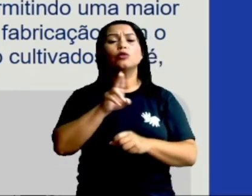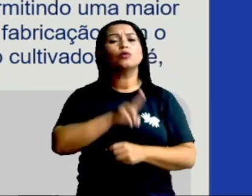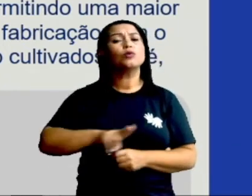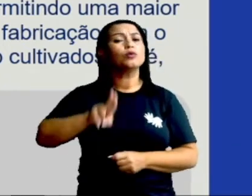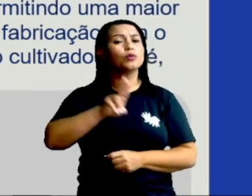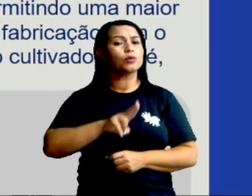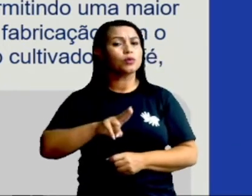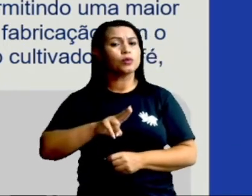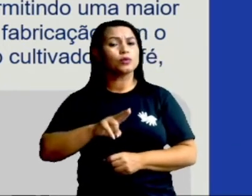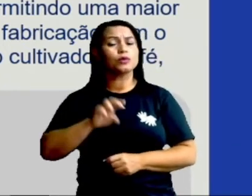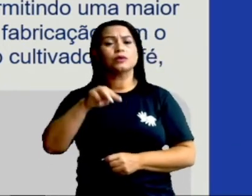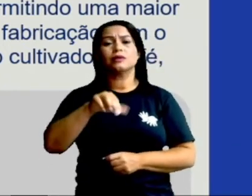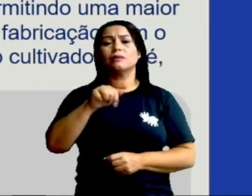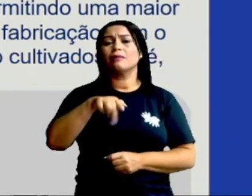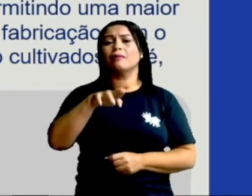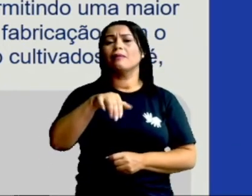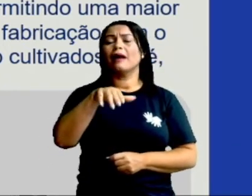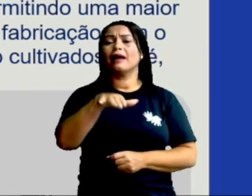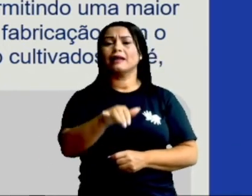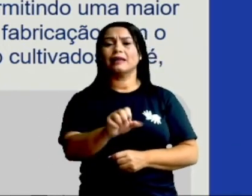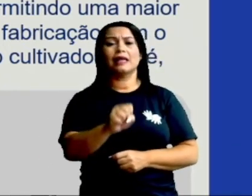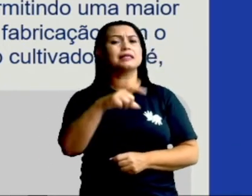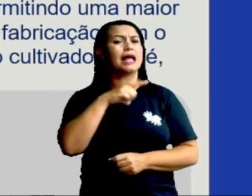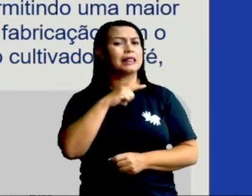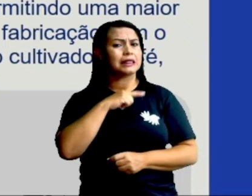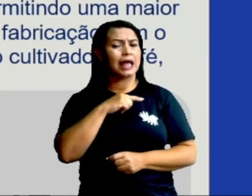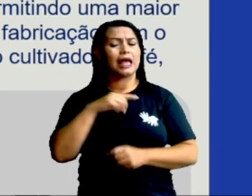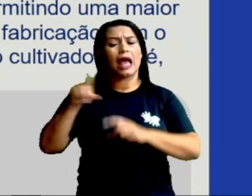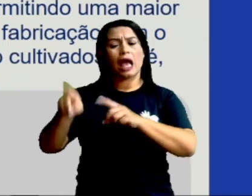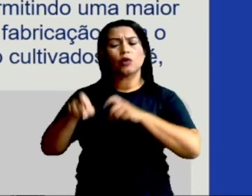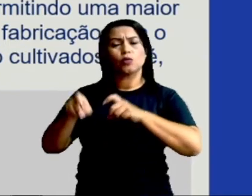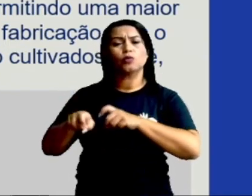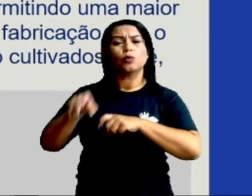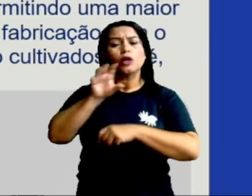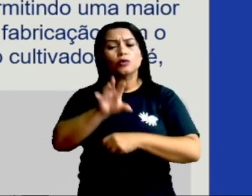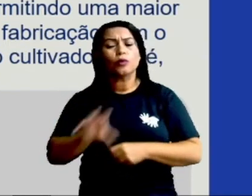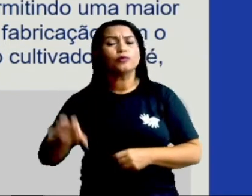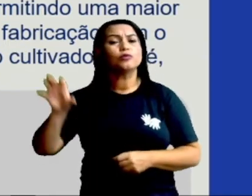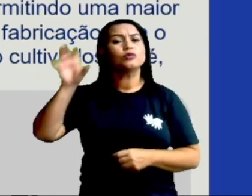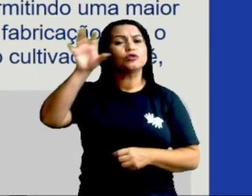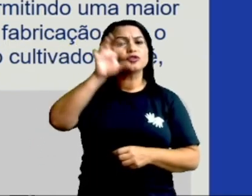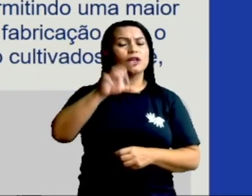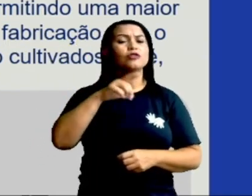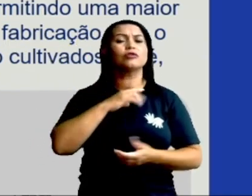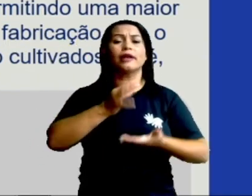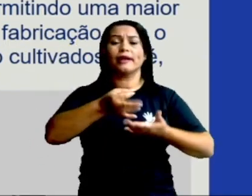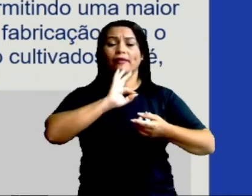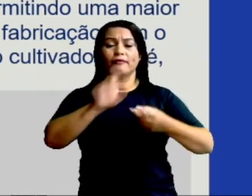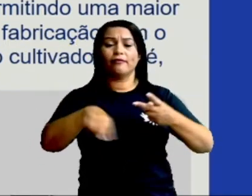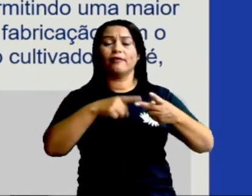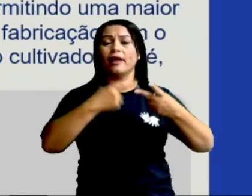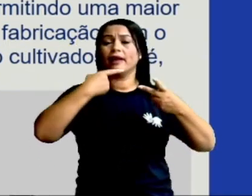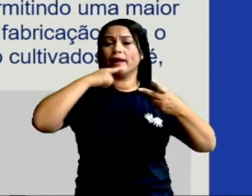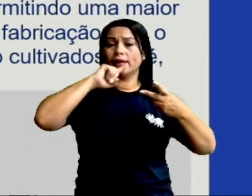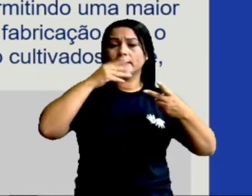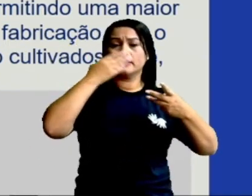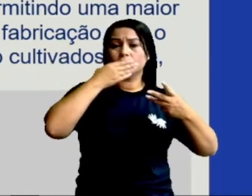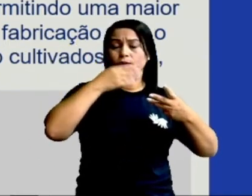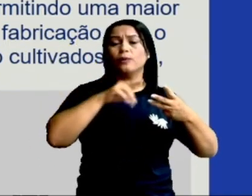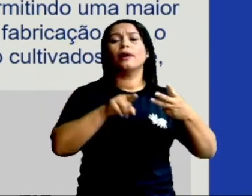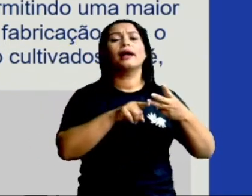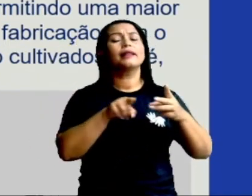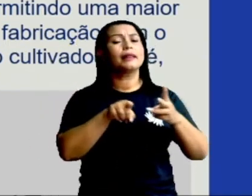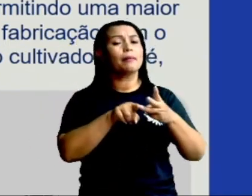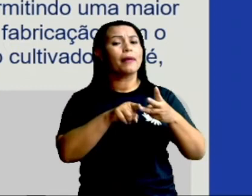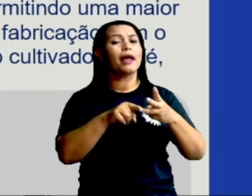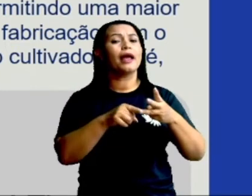máquinas agricultura está presente em todos os estados da região onde são cultivados café cana-de-açúcar